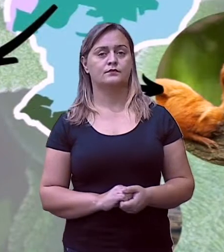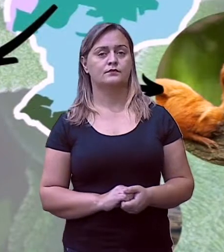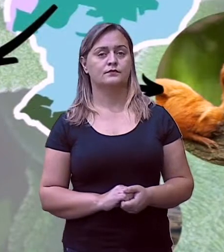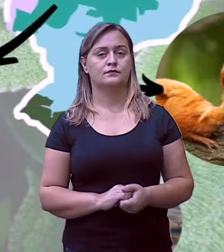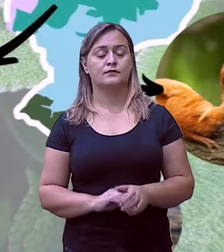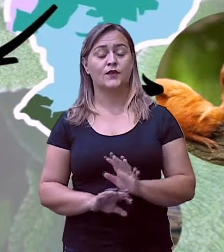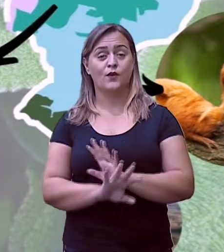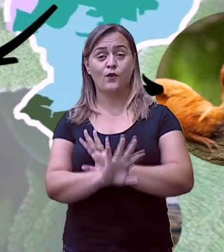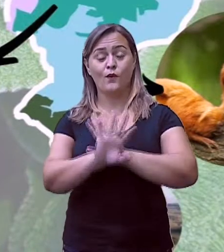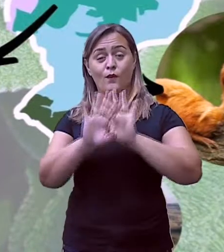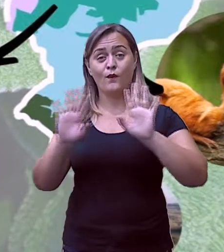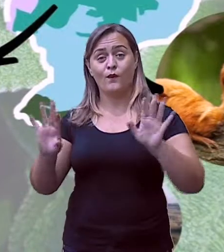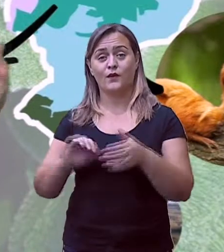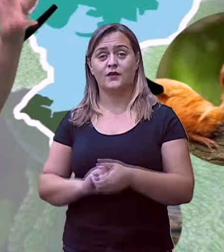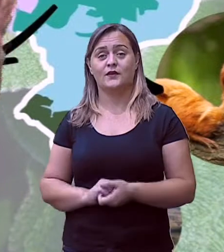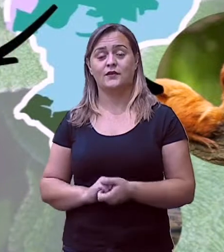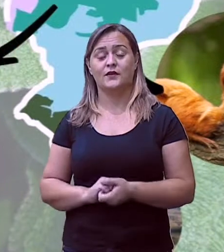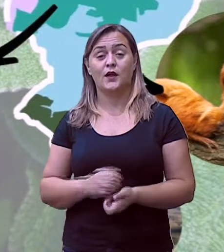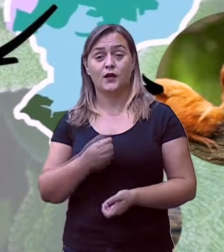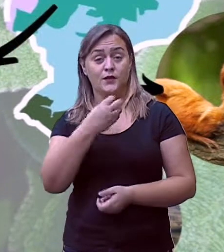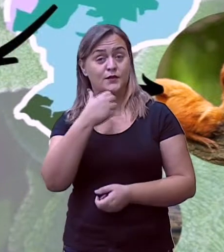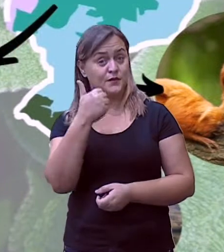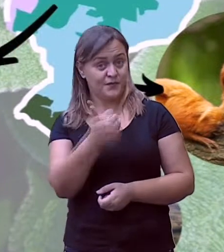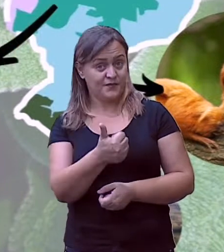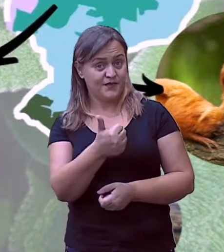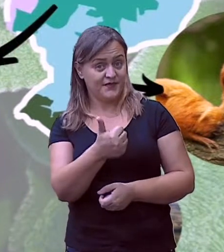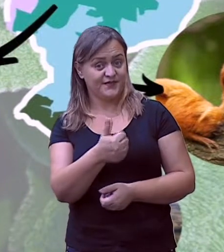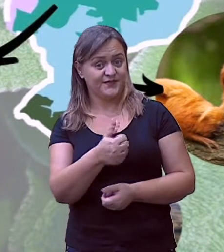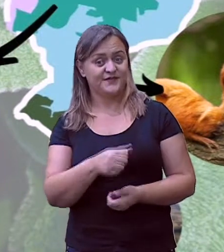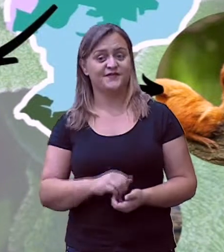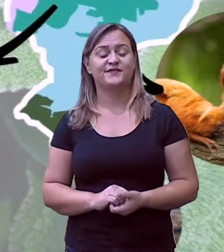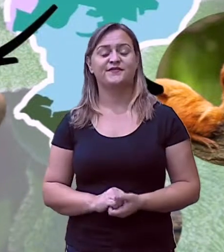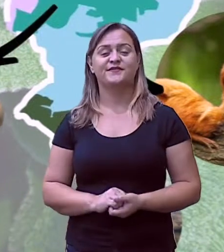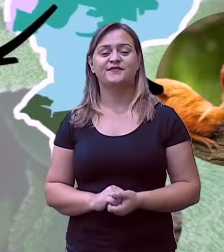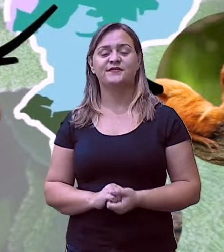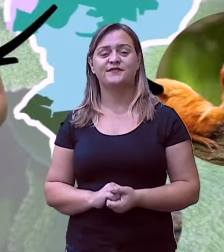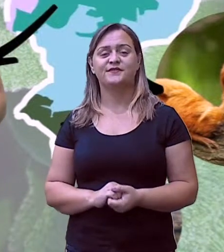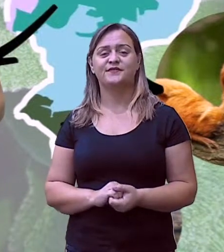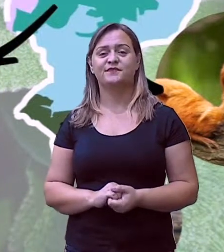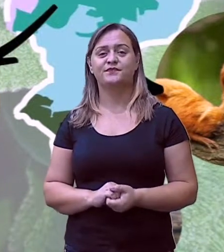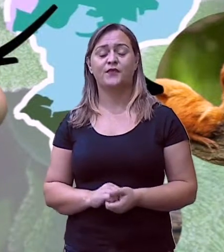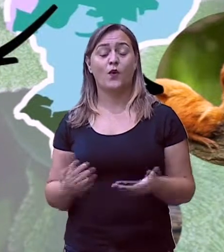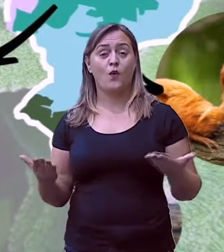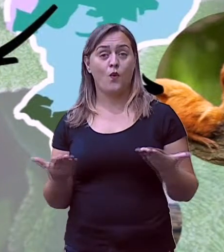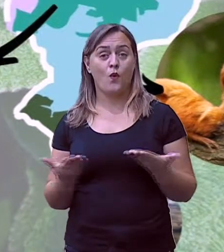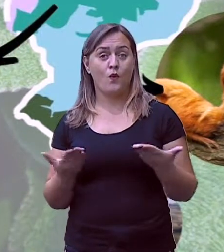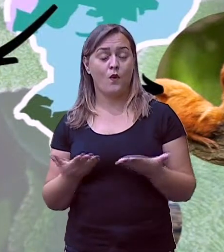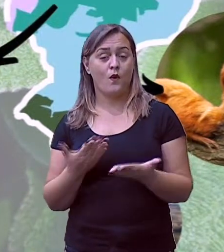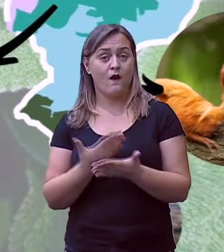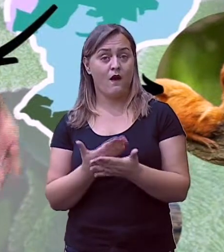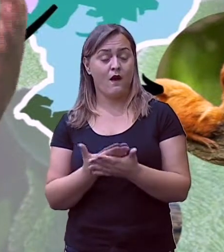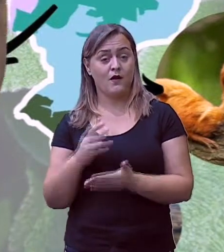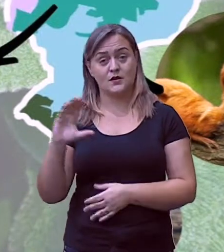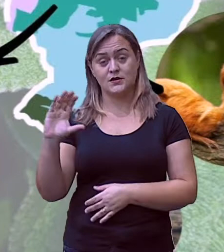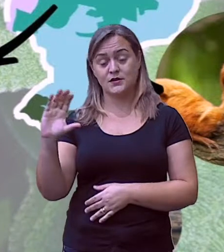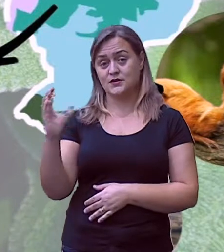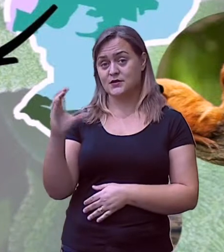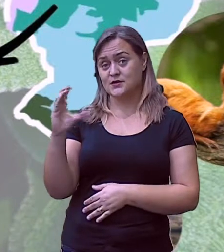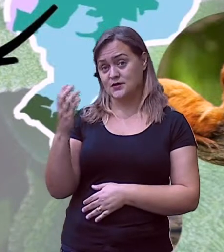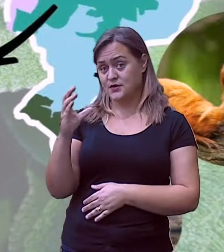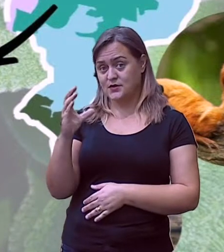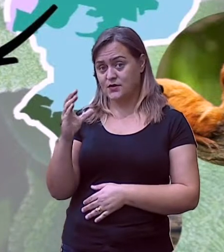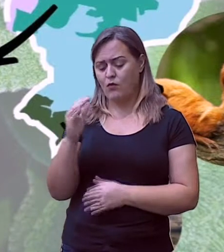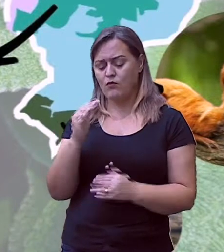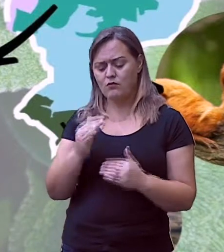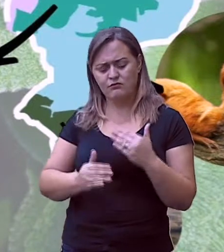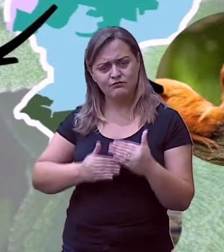Olá, como vocês estão? Eu espero que estejam muito bem. E hoje, na nossa aula de ciências, nós vamos